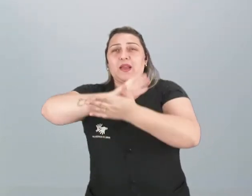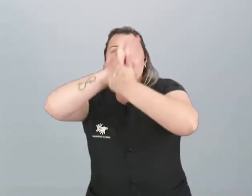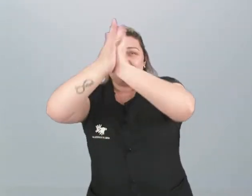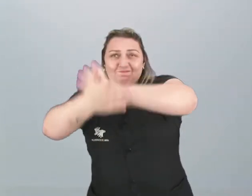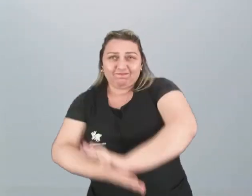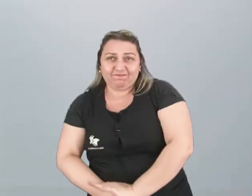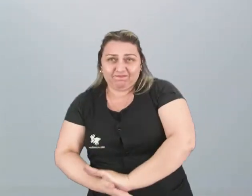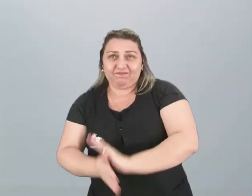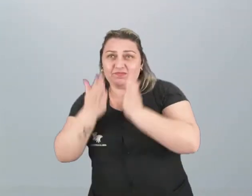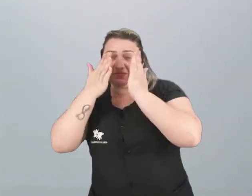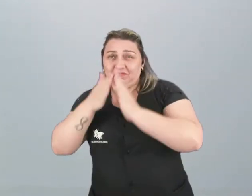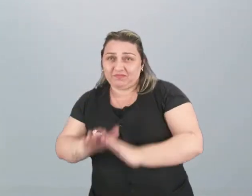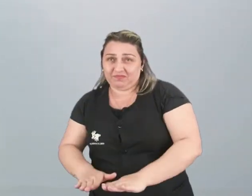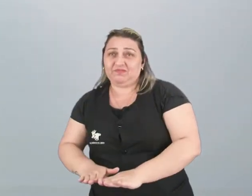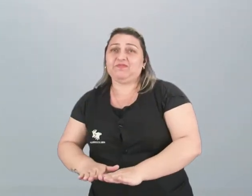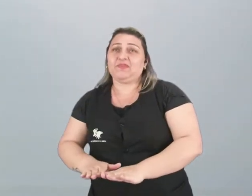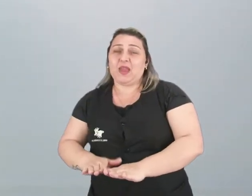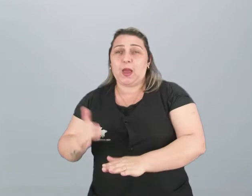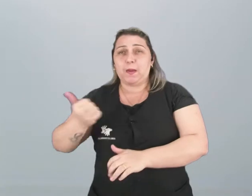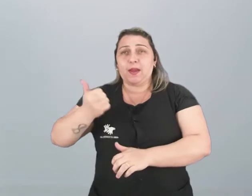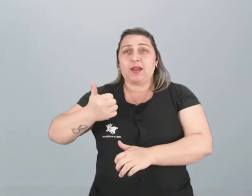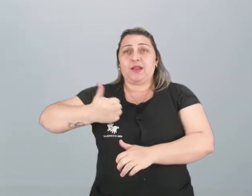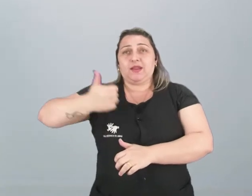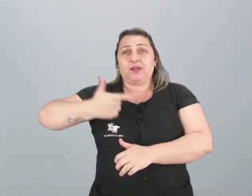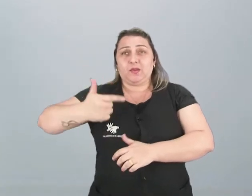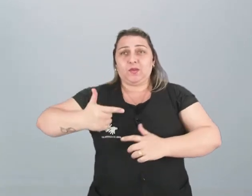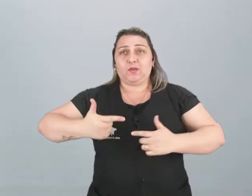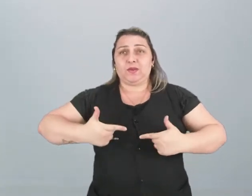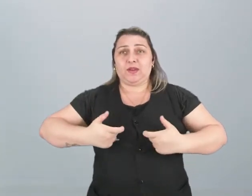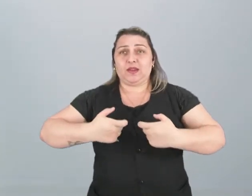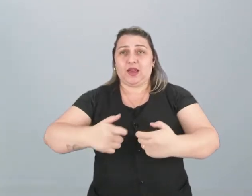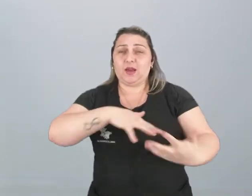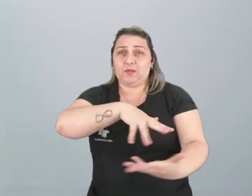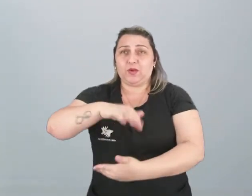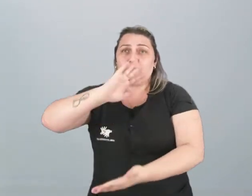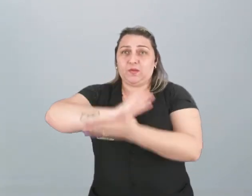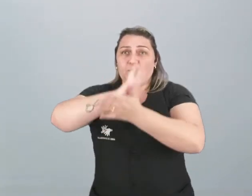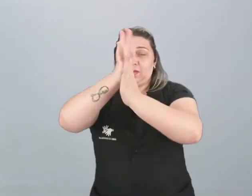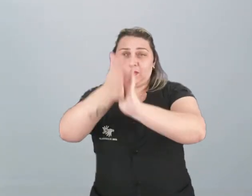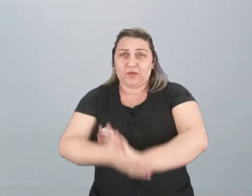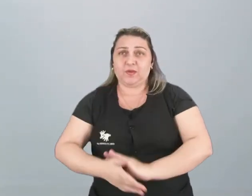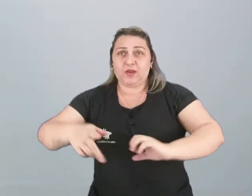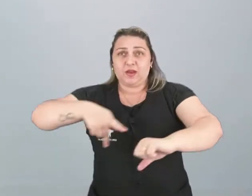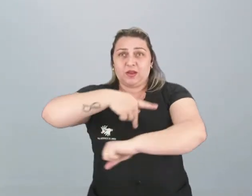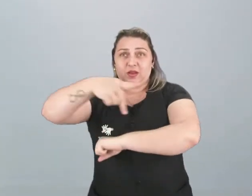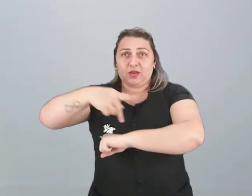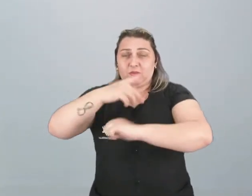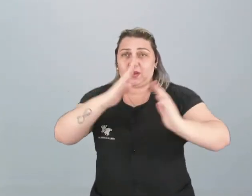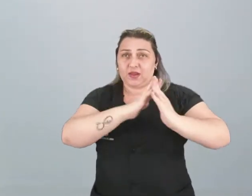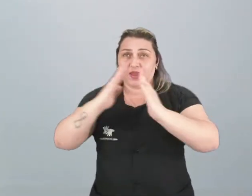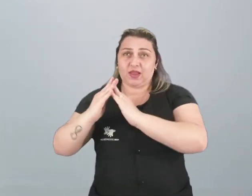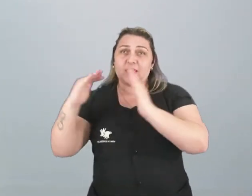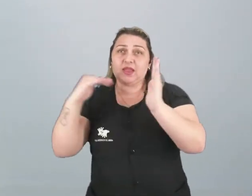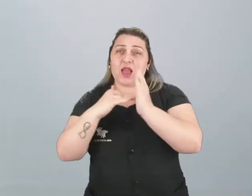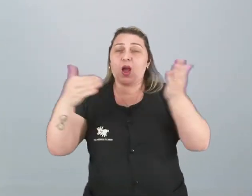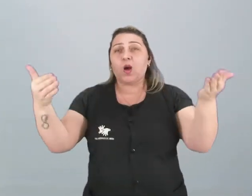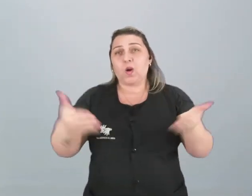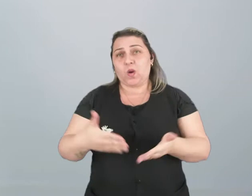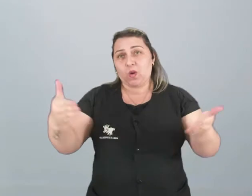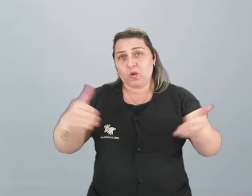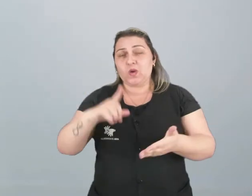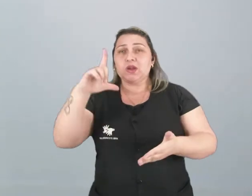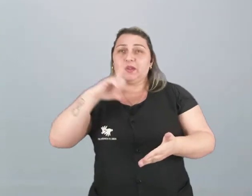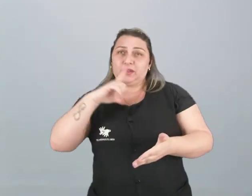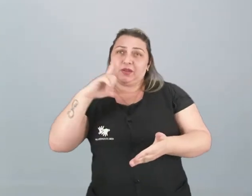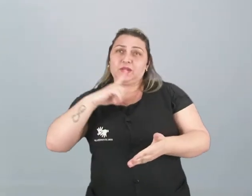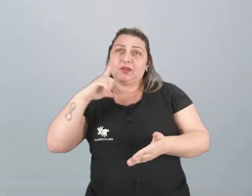levou humilhações, principalmente na Segunda Guerra Mundial, que foi derrotada para os países vizinhos. Até hoje ainda tem